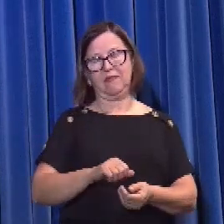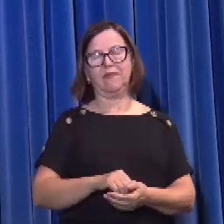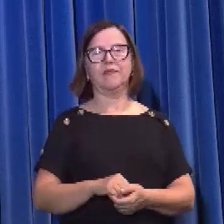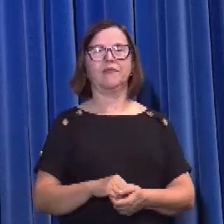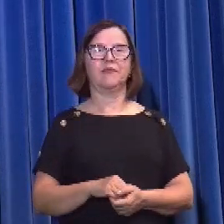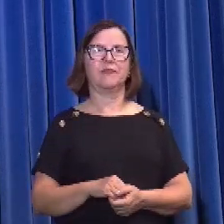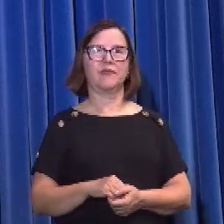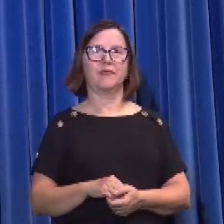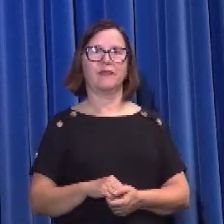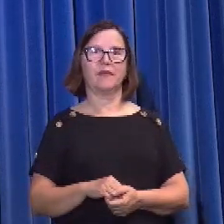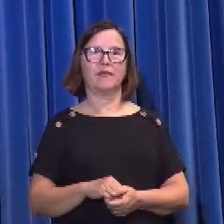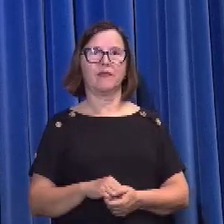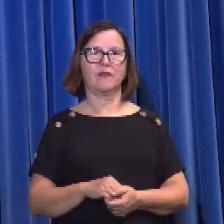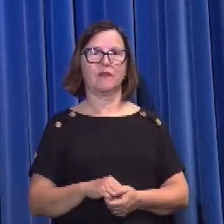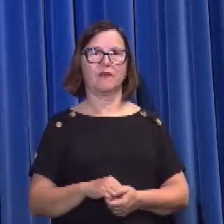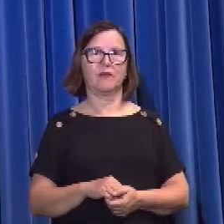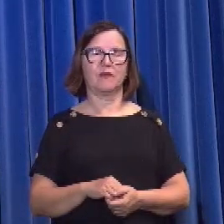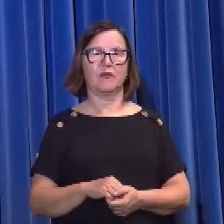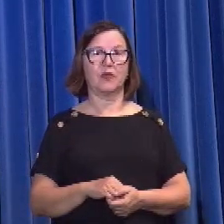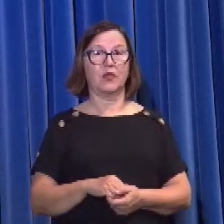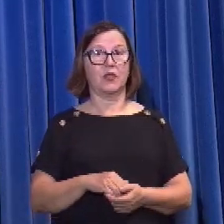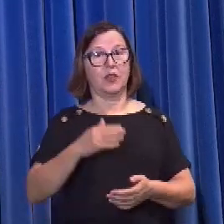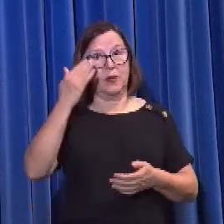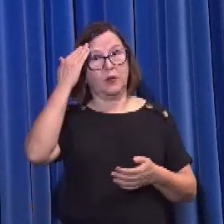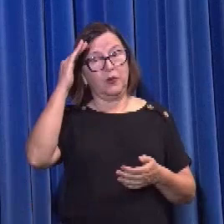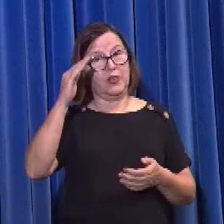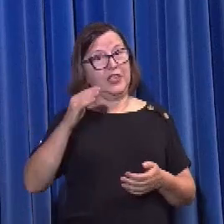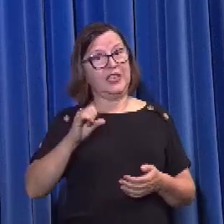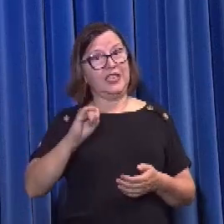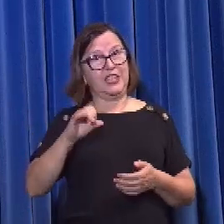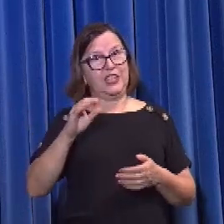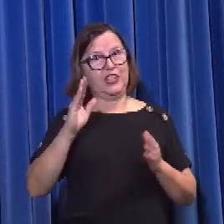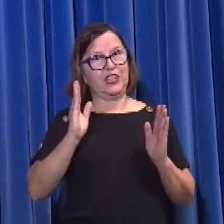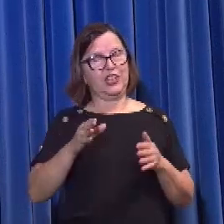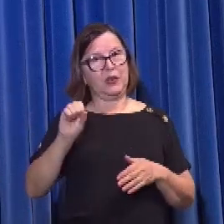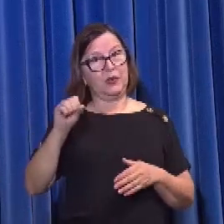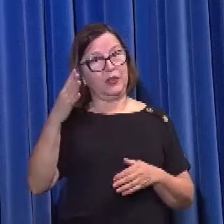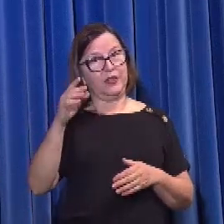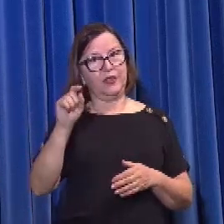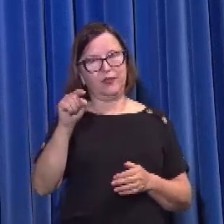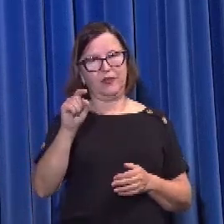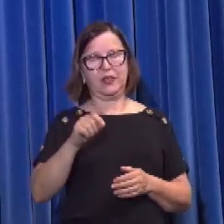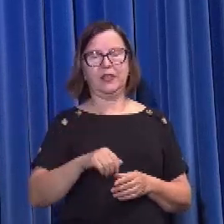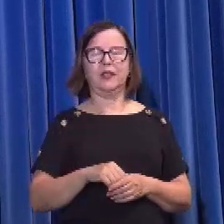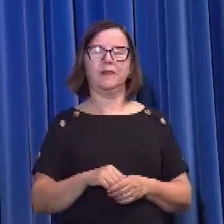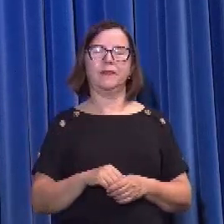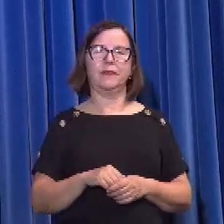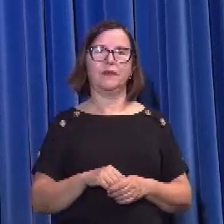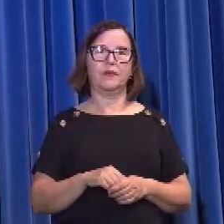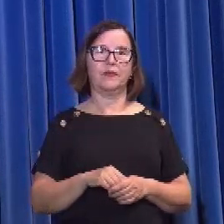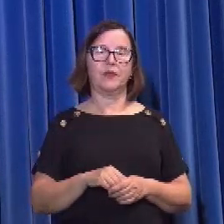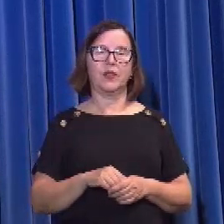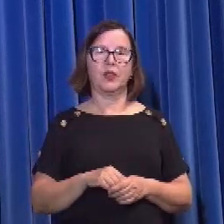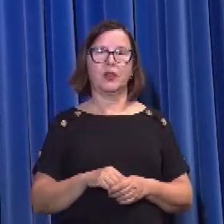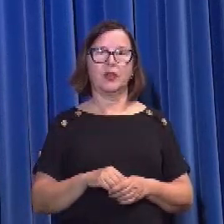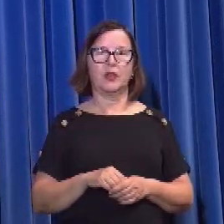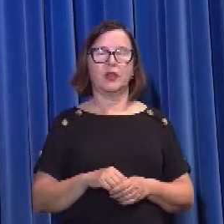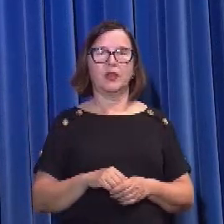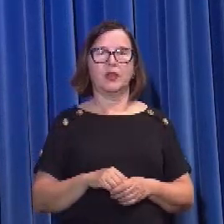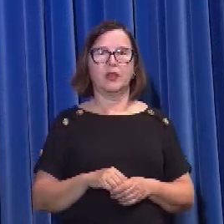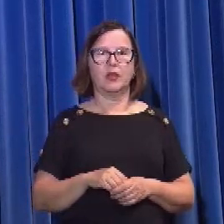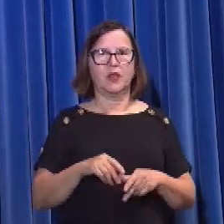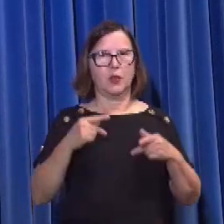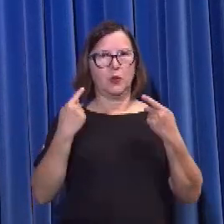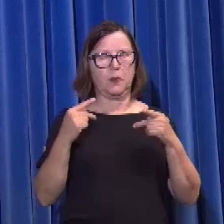Talvez isso já tenha acontecido com você. E o Boettner diz isso. Ele diz que o cristão é igualzinho o